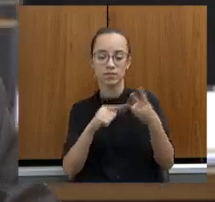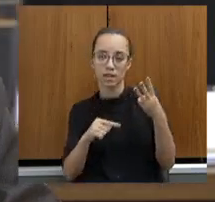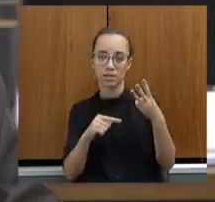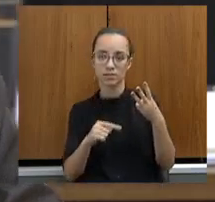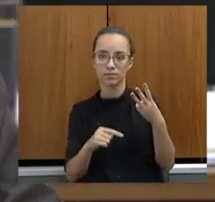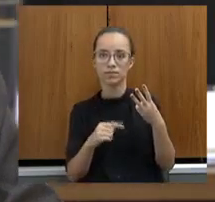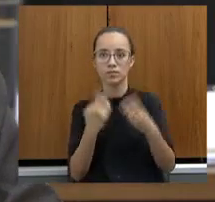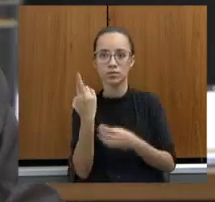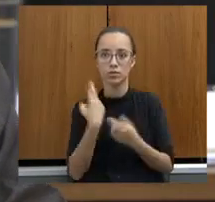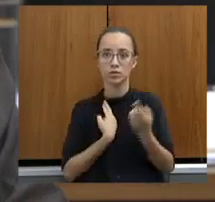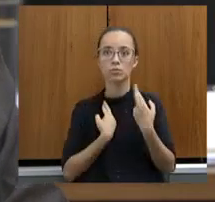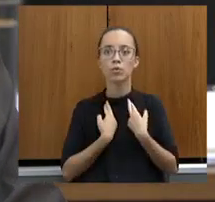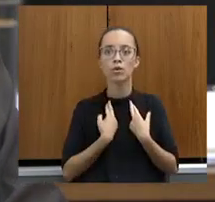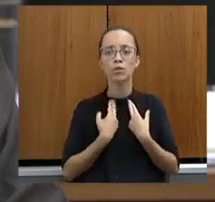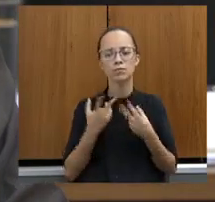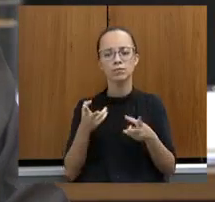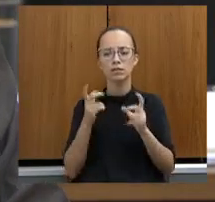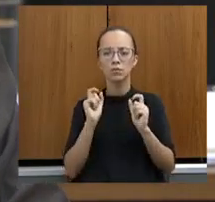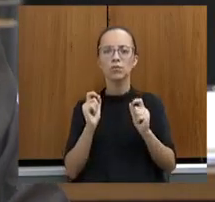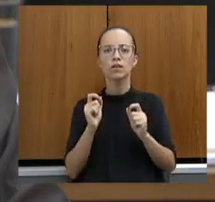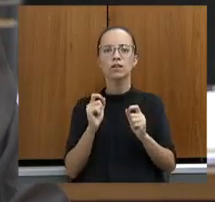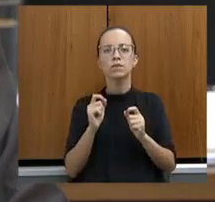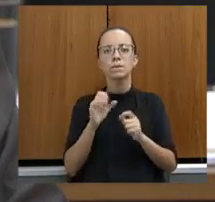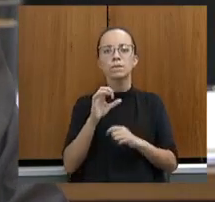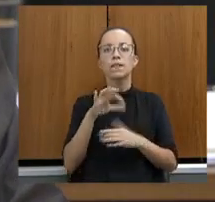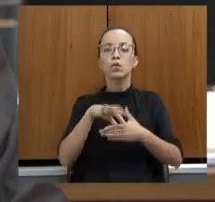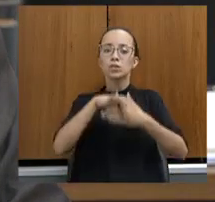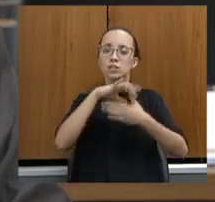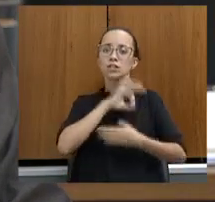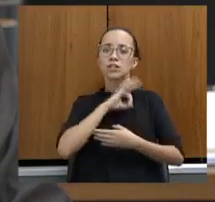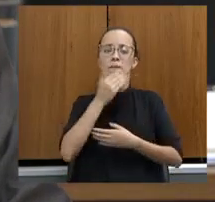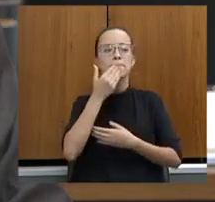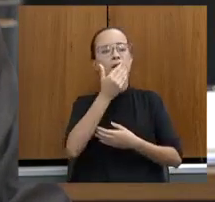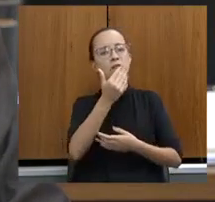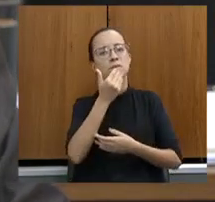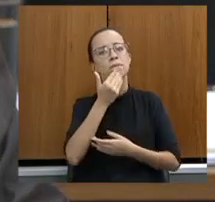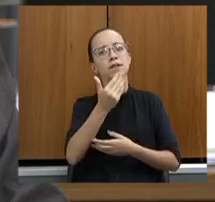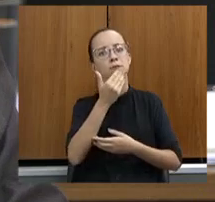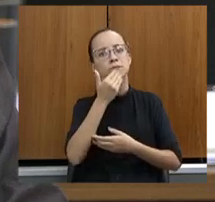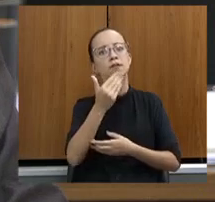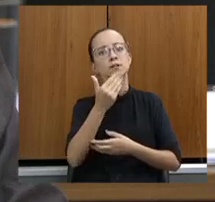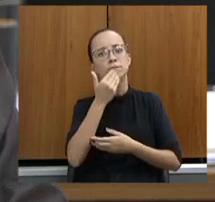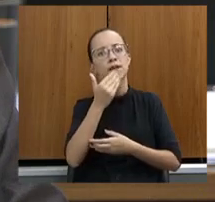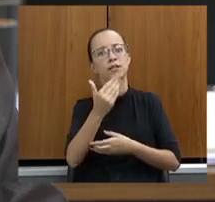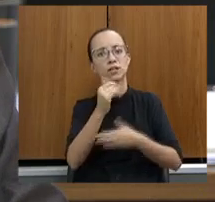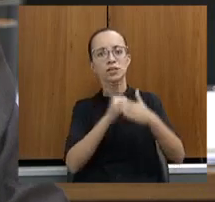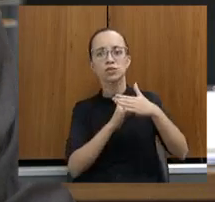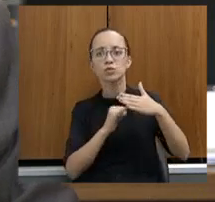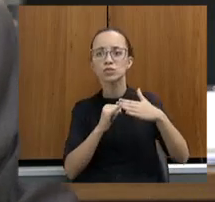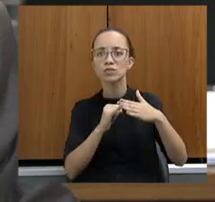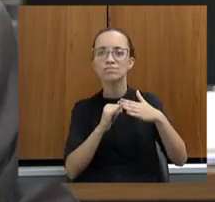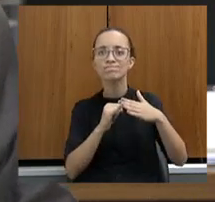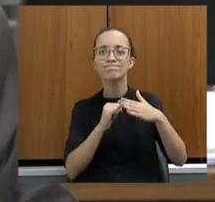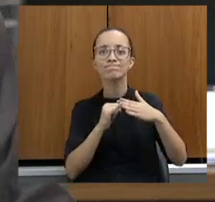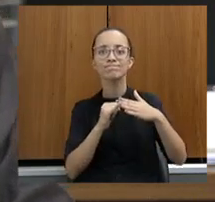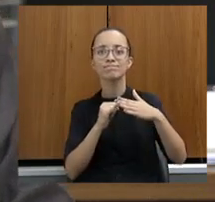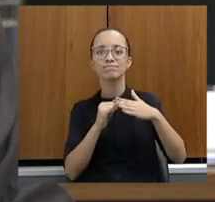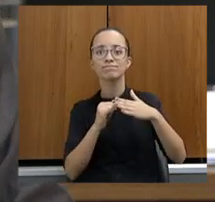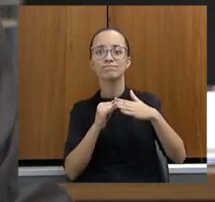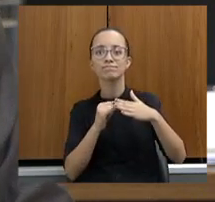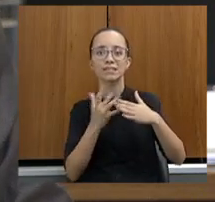a gente nota que os apelos que os chefes de polícia estão sendo feitos subir Eles não estão conseguindo